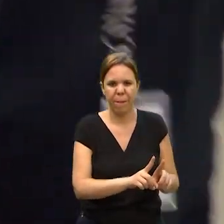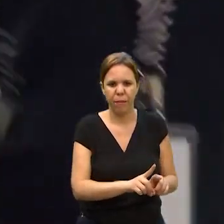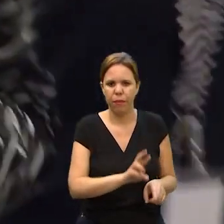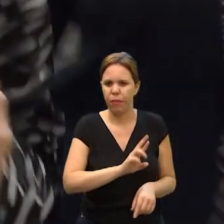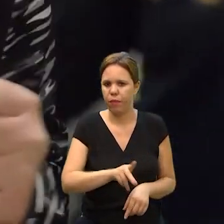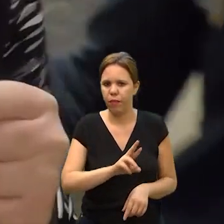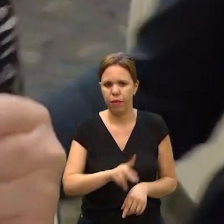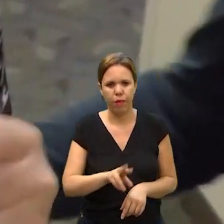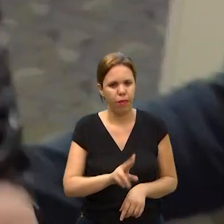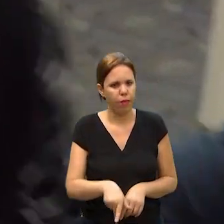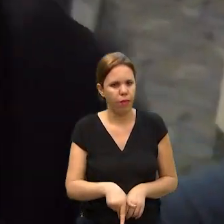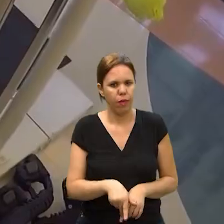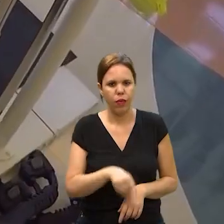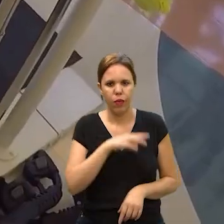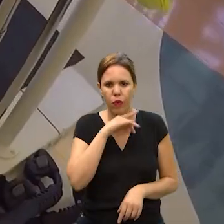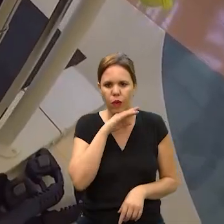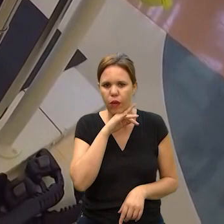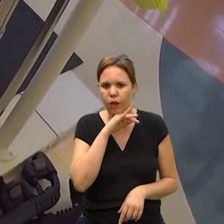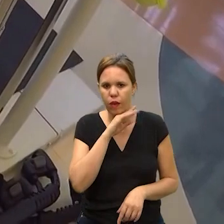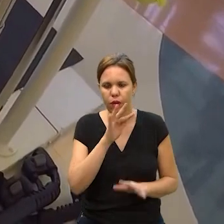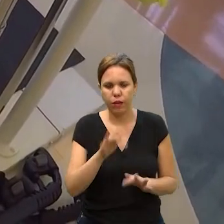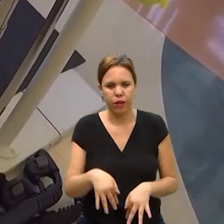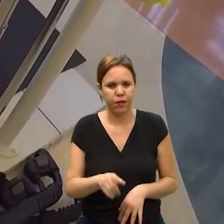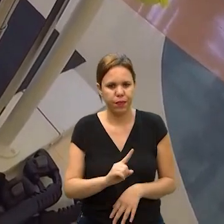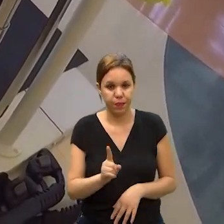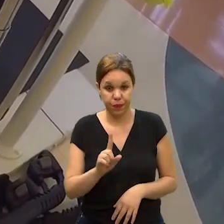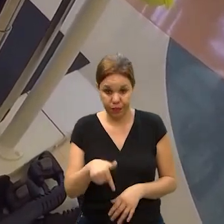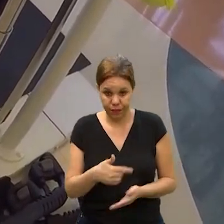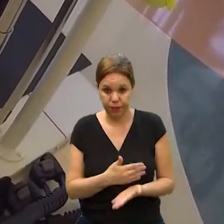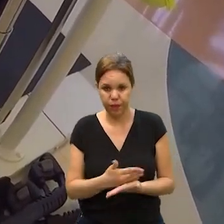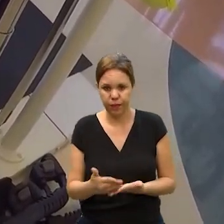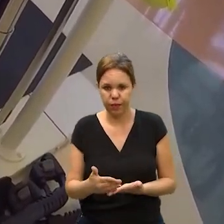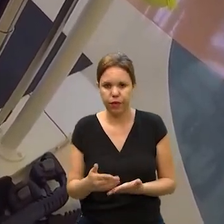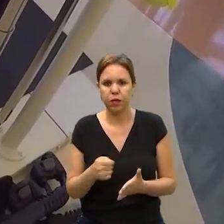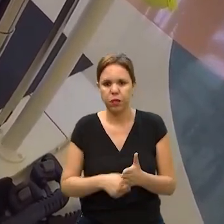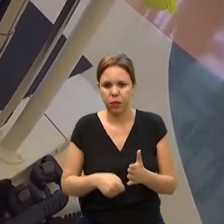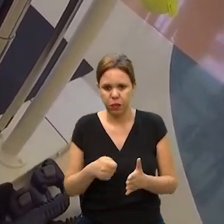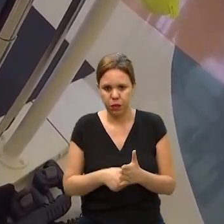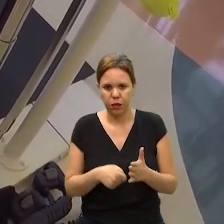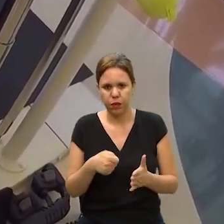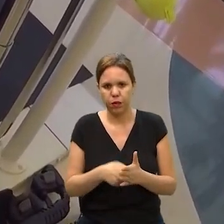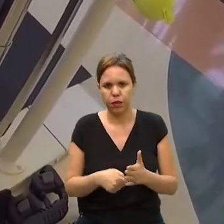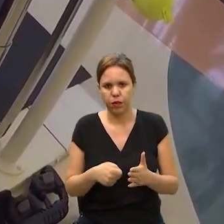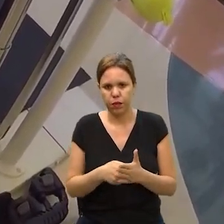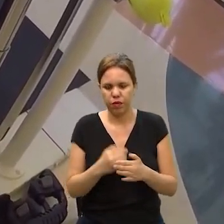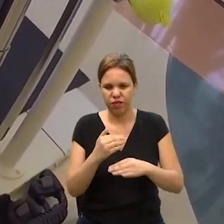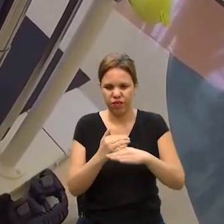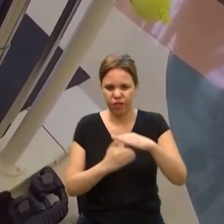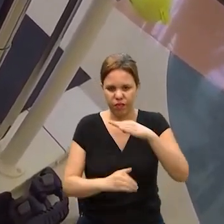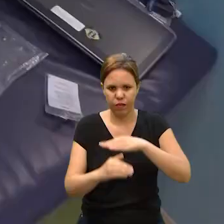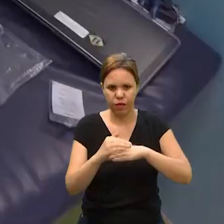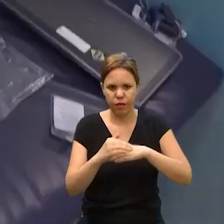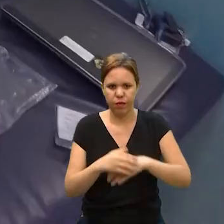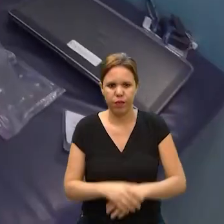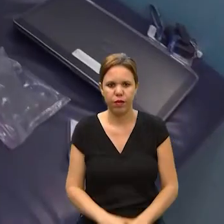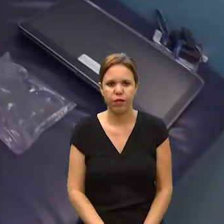deficiência não é o final, é apenas o início de uma luta